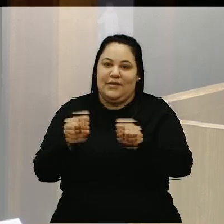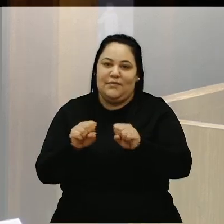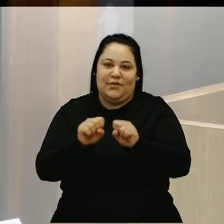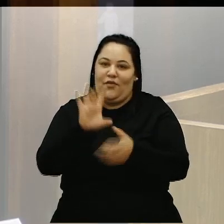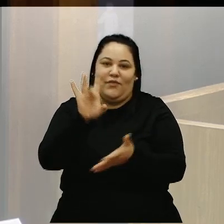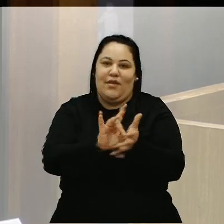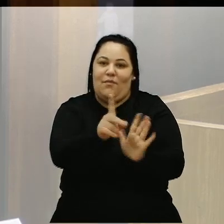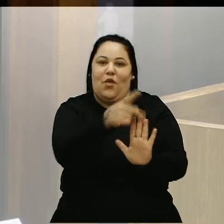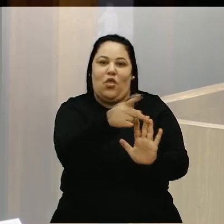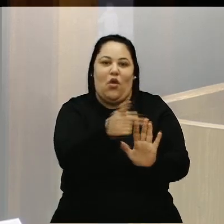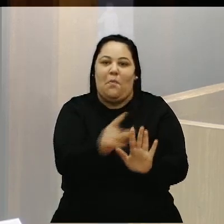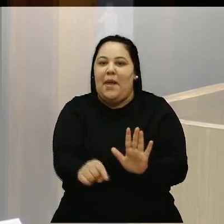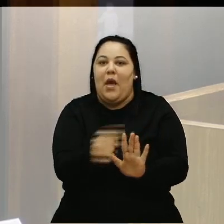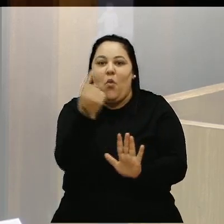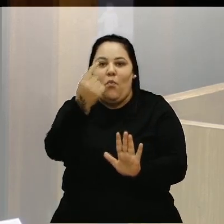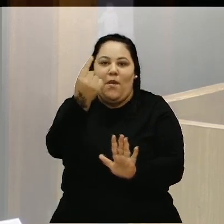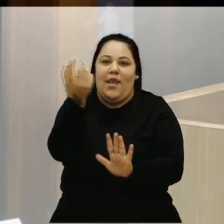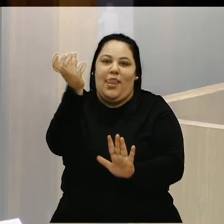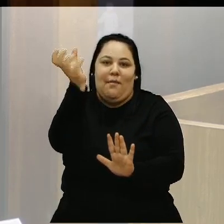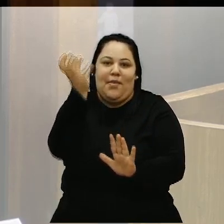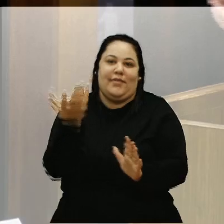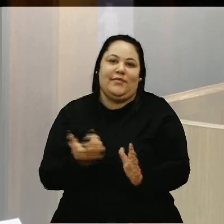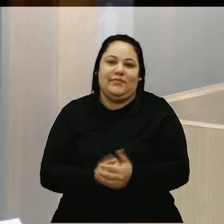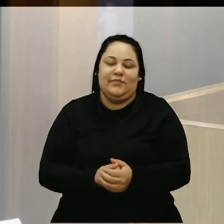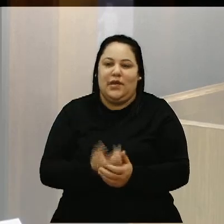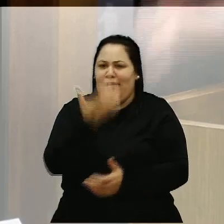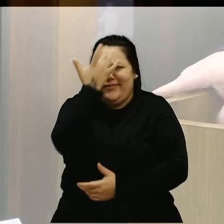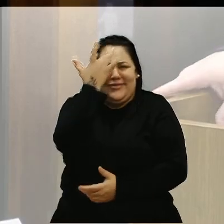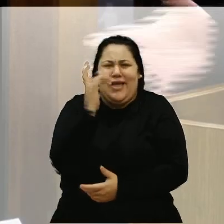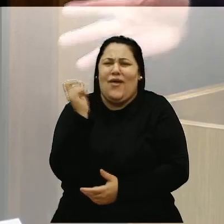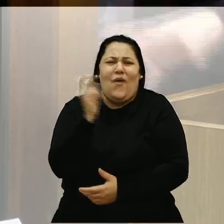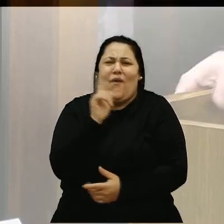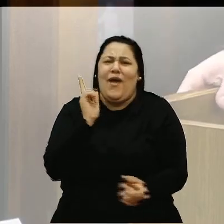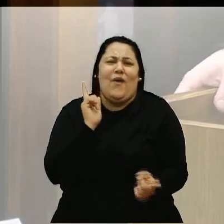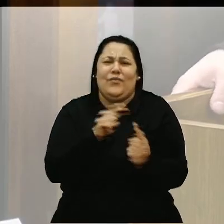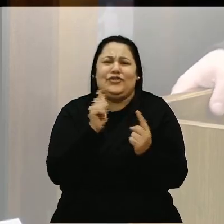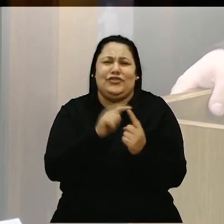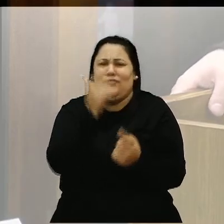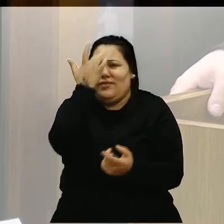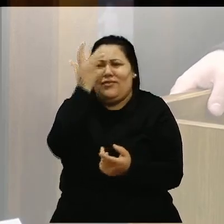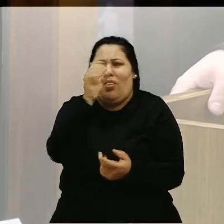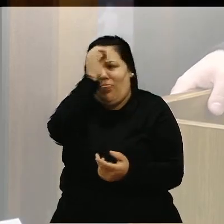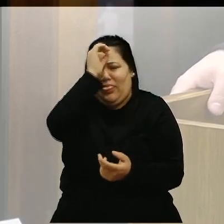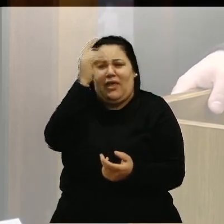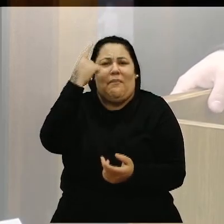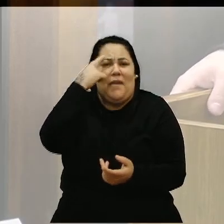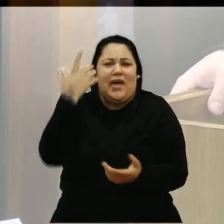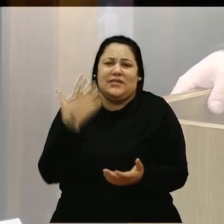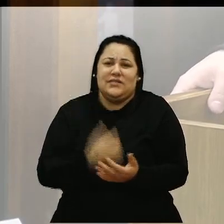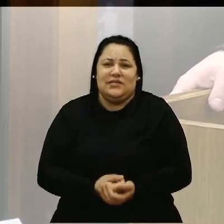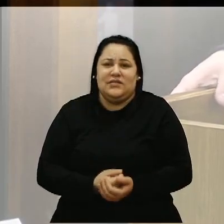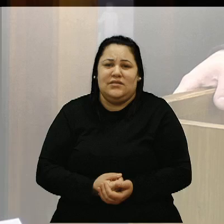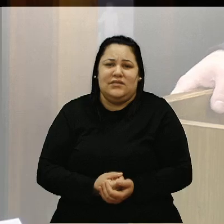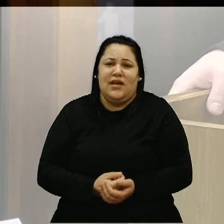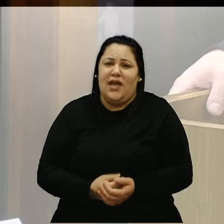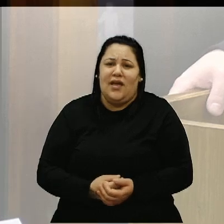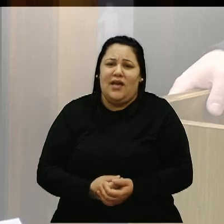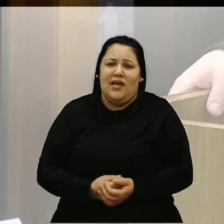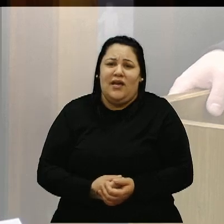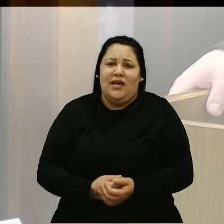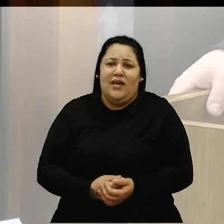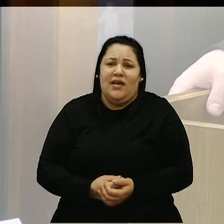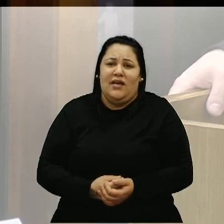implementaram. Eu não sei o nexo, eu não sei o que eles pensam. Juro por Deus que eu tento entender